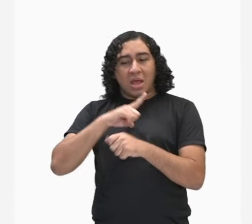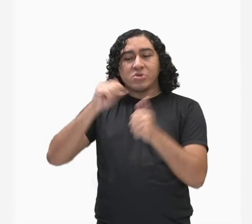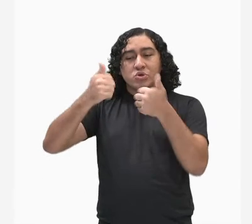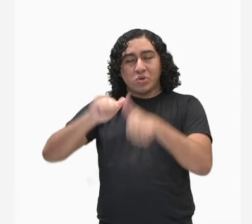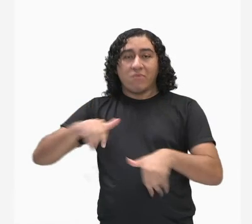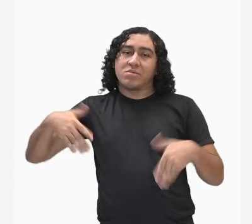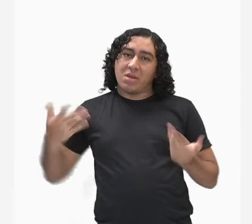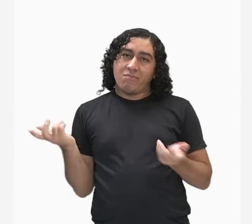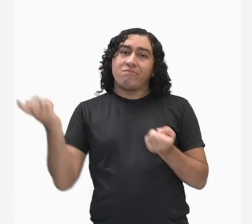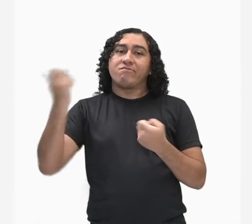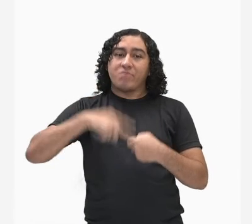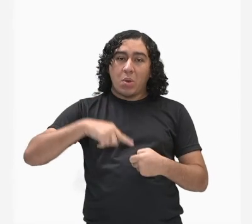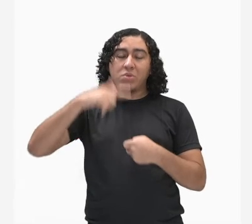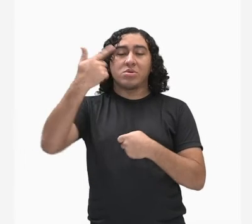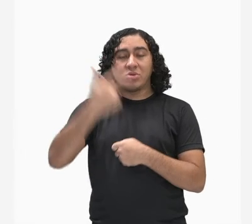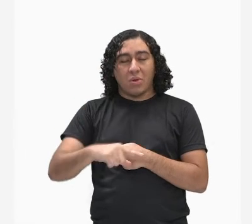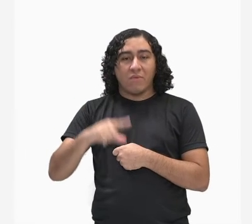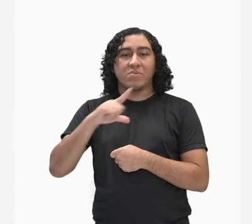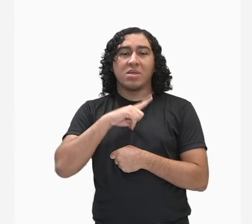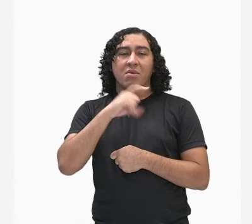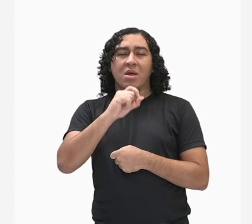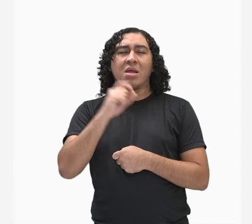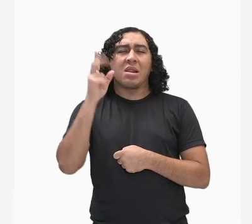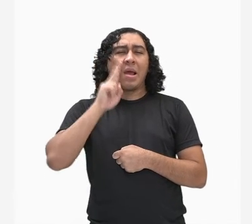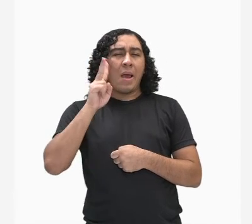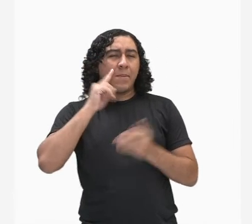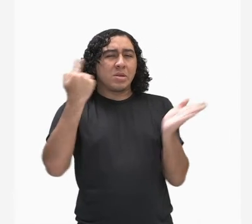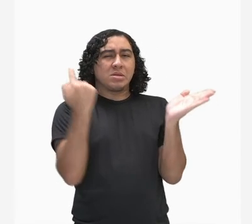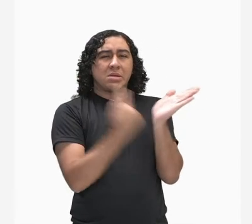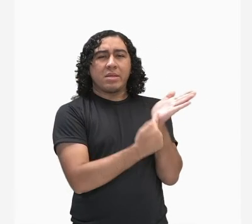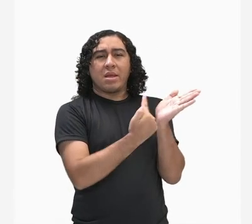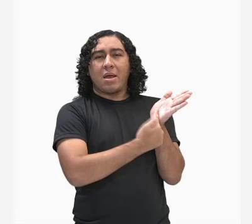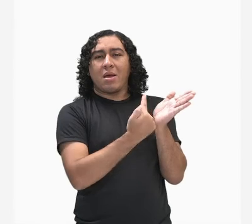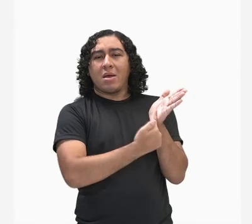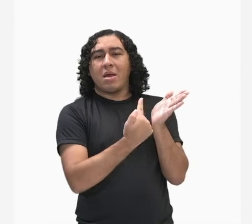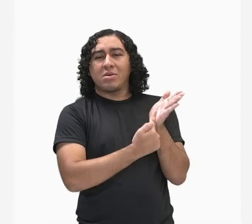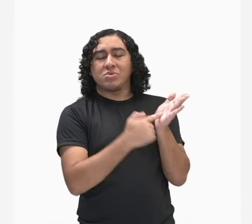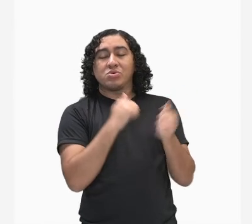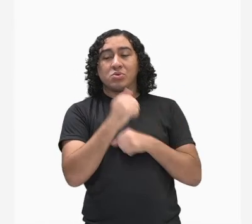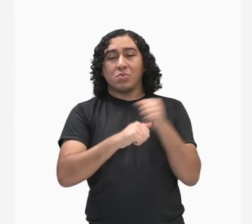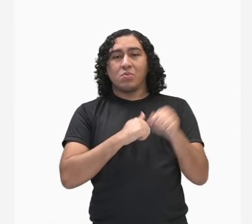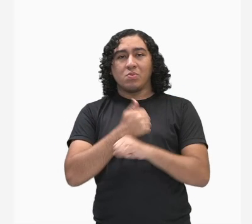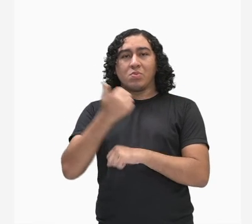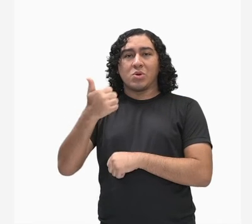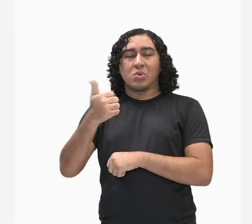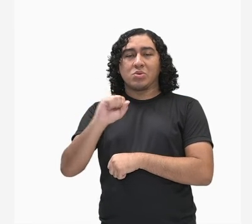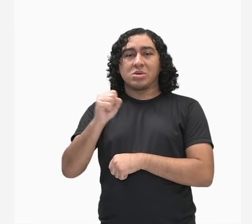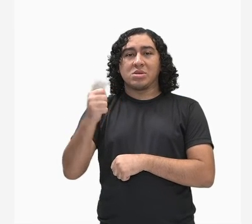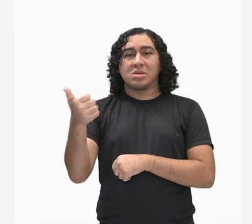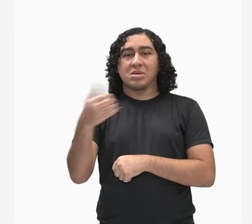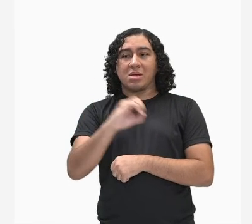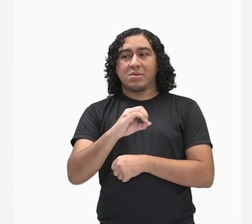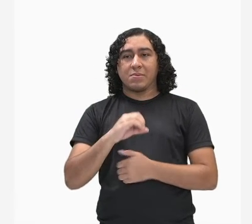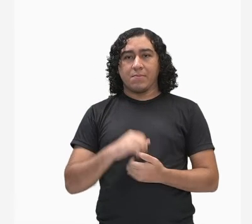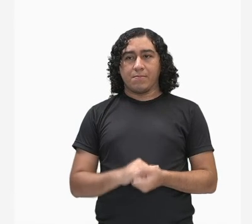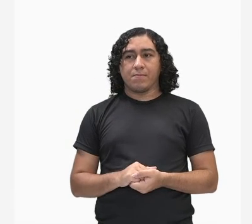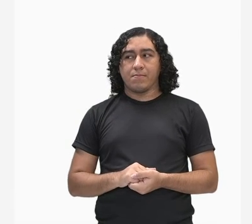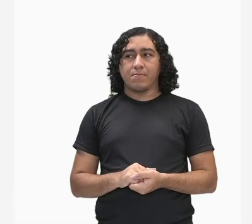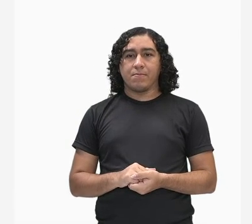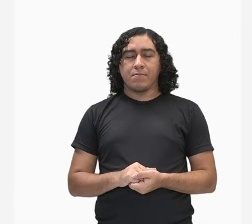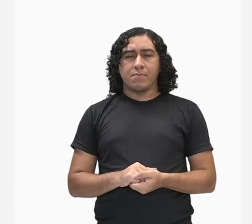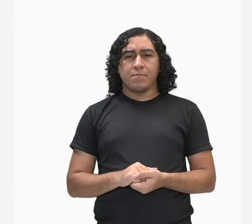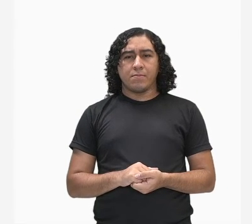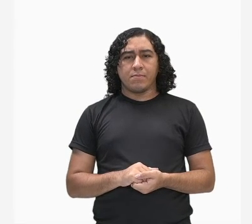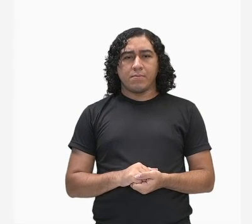renovar aquele famigerado tratado de 1810. Depois, a continuação